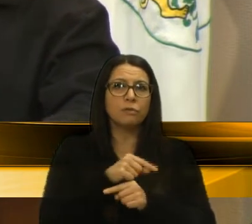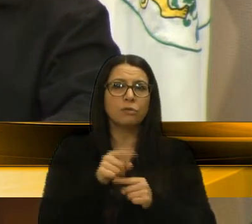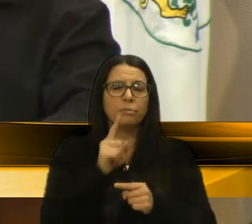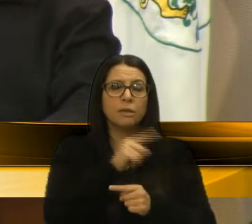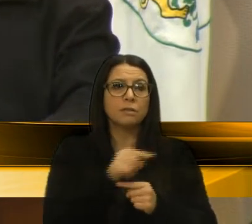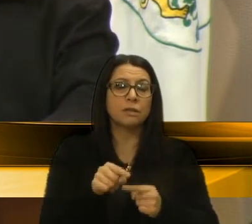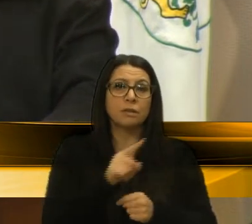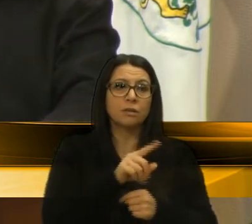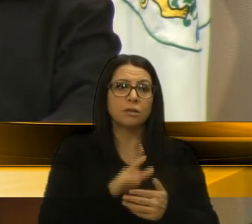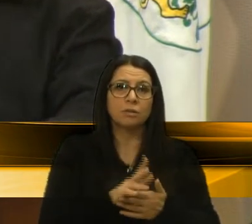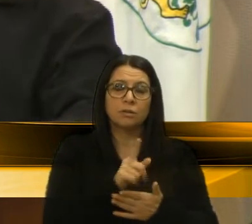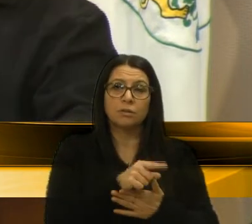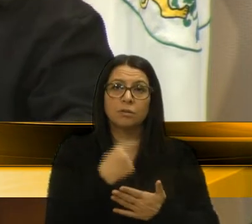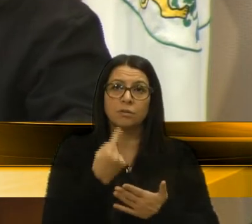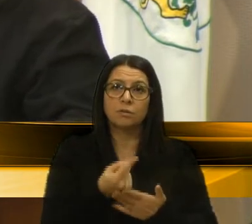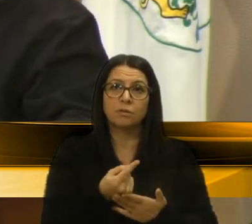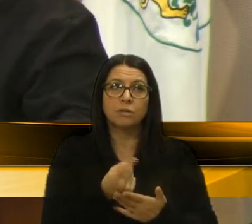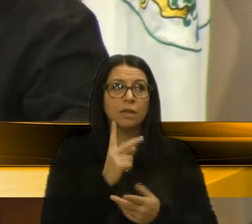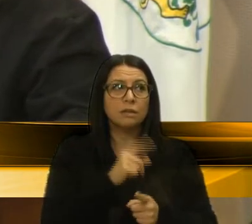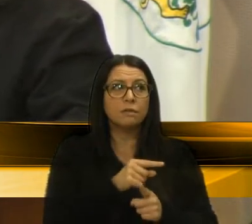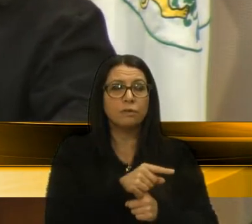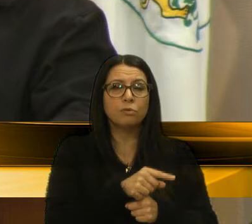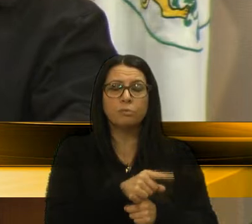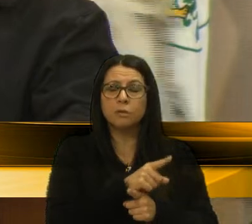colocam claramente,